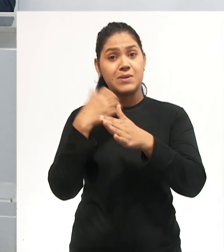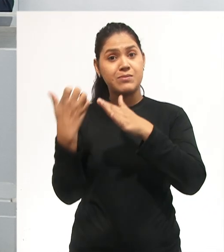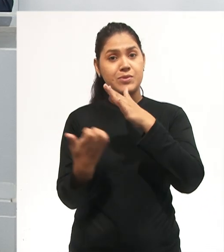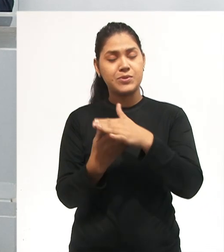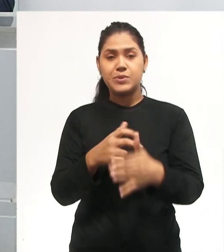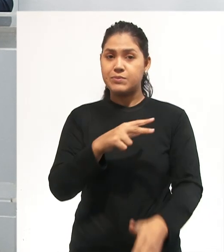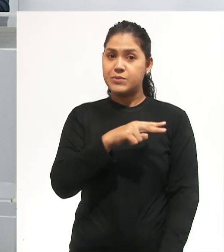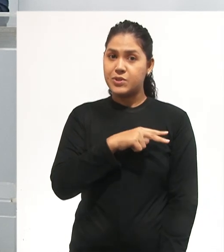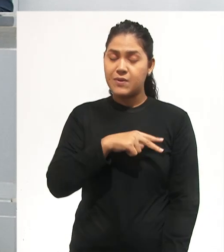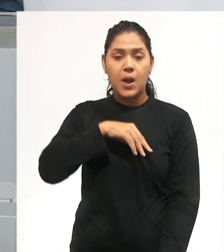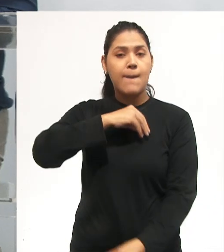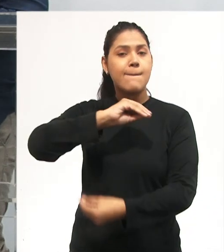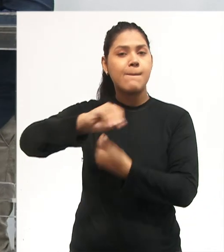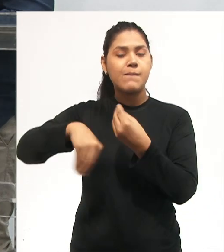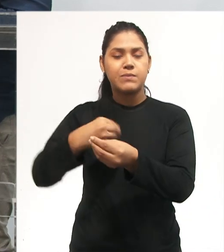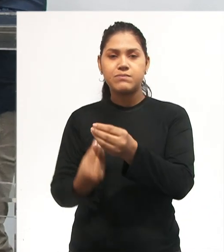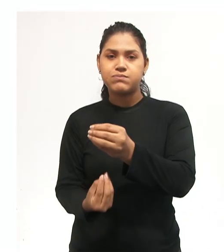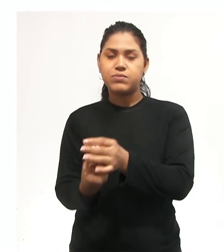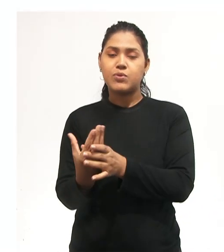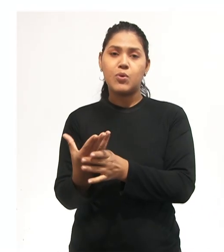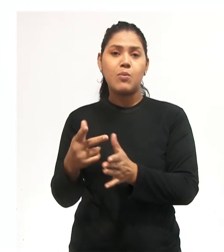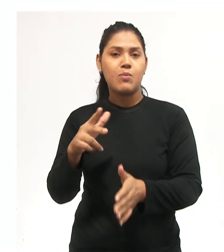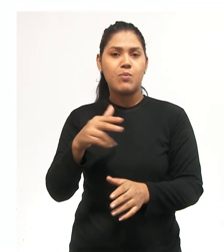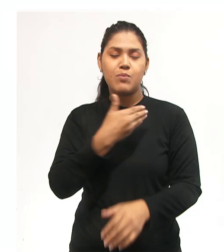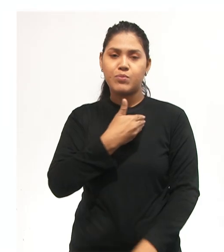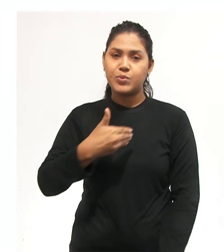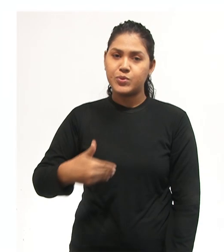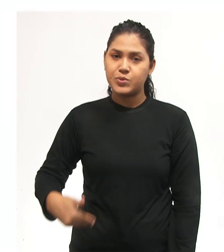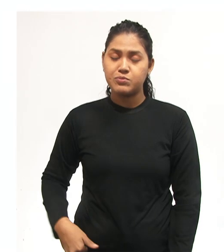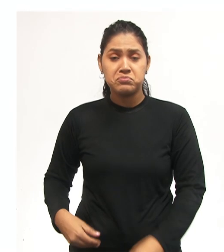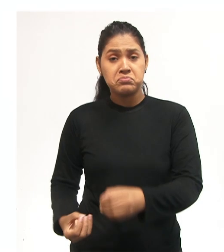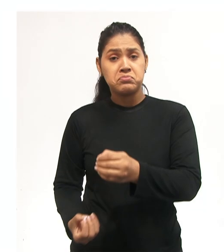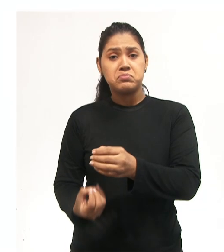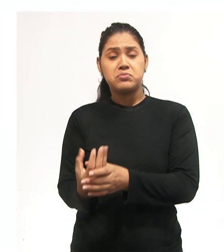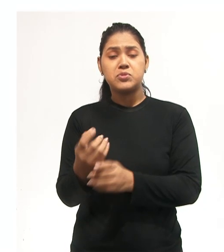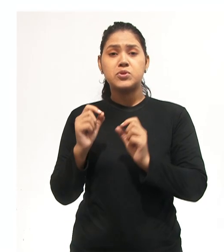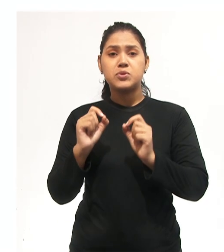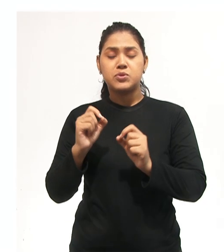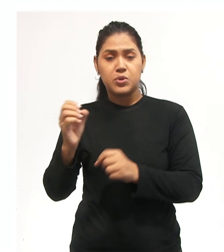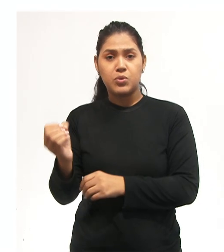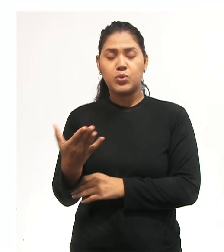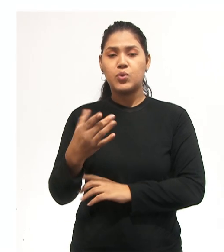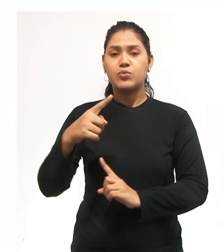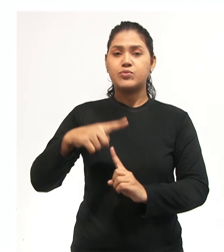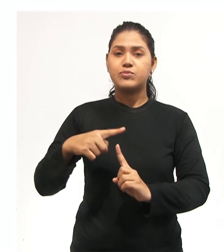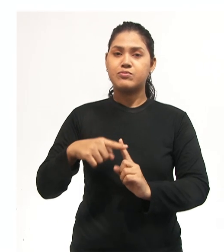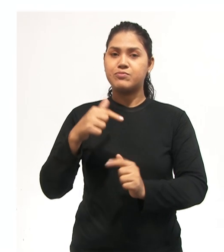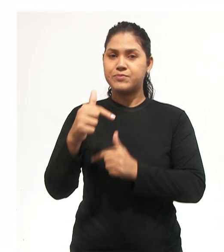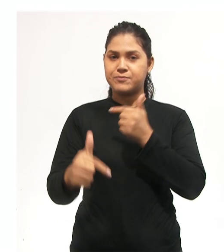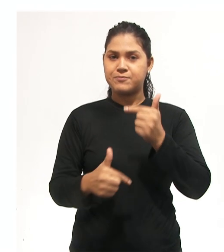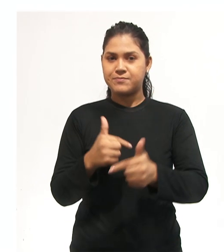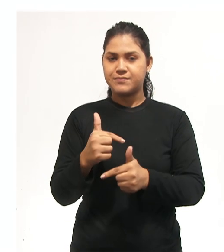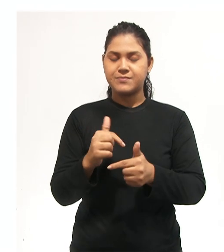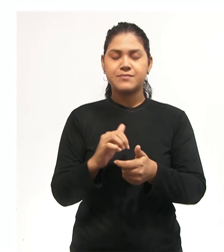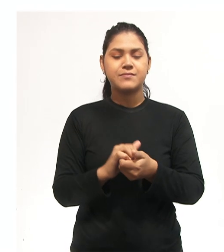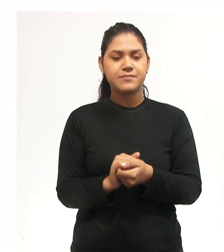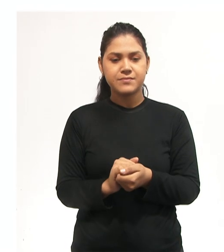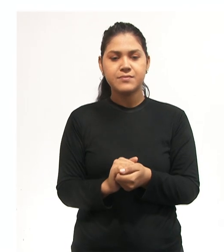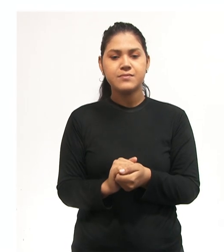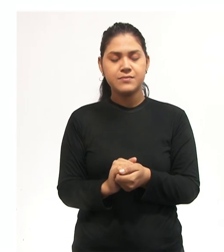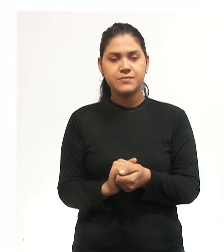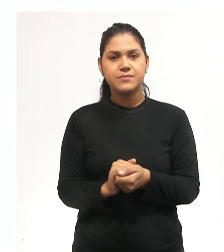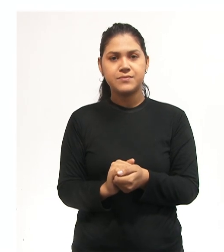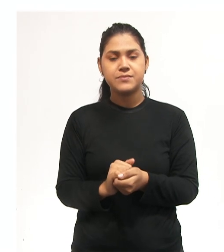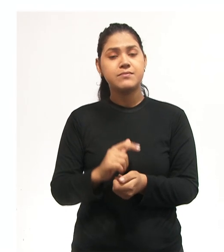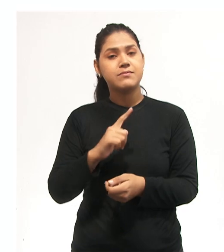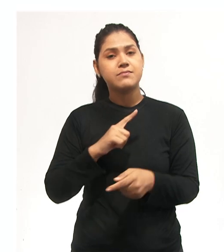setor público, né, visando essa questão da eficiência e da competitividade, tá? E aí a gente tem, na